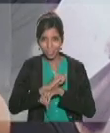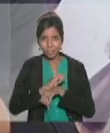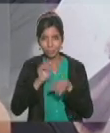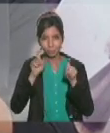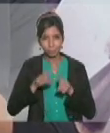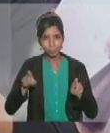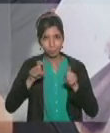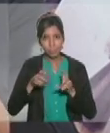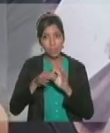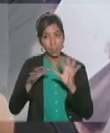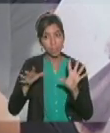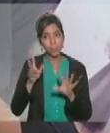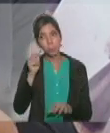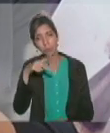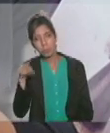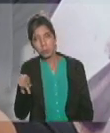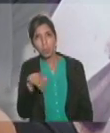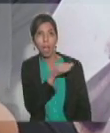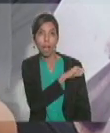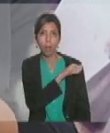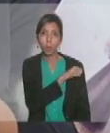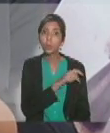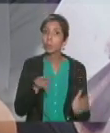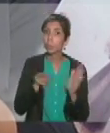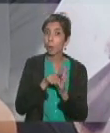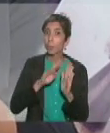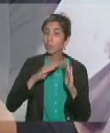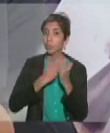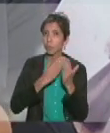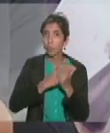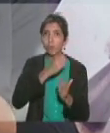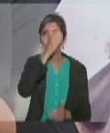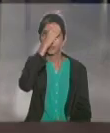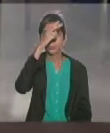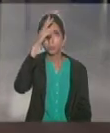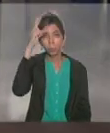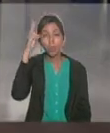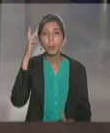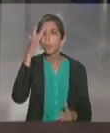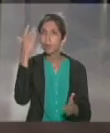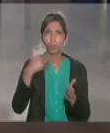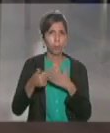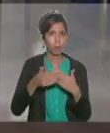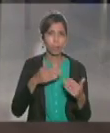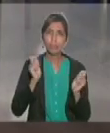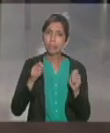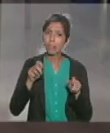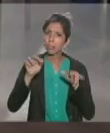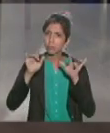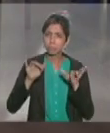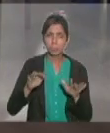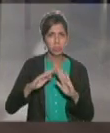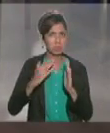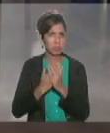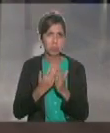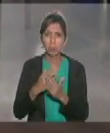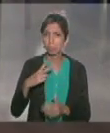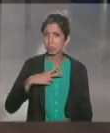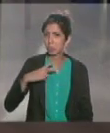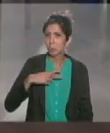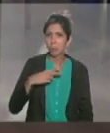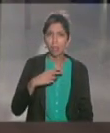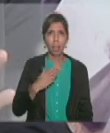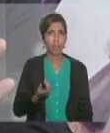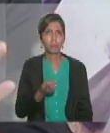que está disponível para os professores e alunos do município. Aberto, qualquer um pode acessar. Para professores de, por exemplo, escola particular, do estado